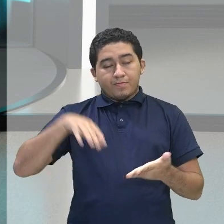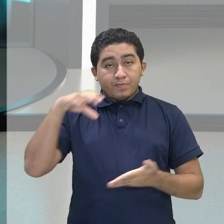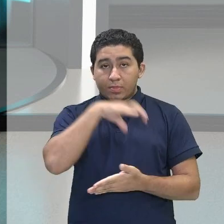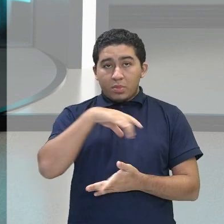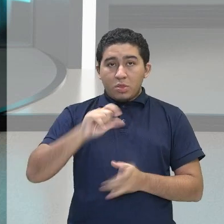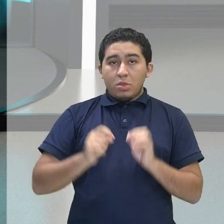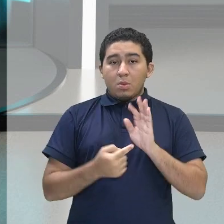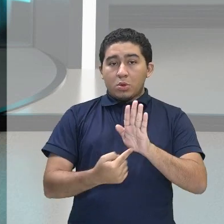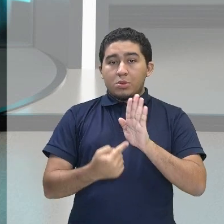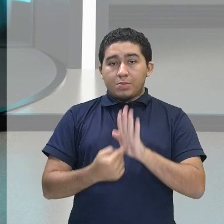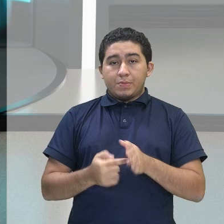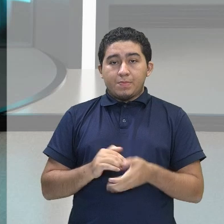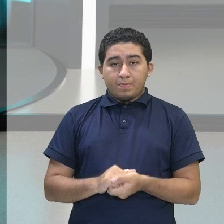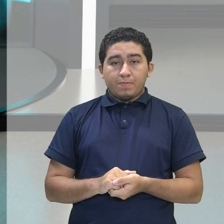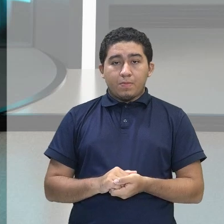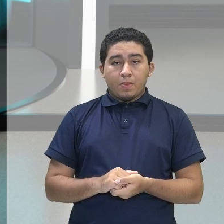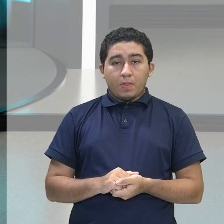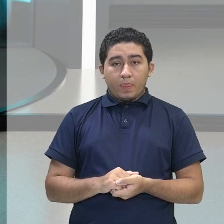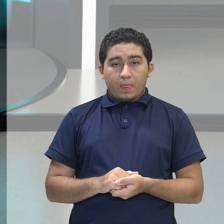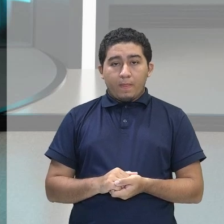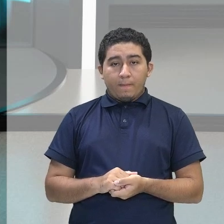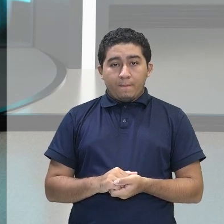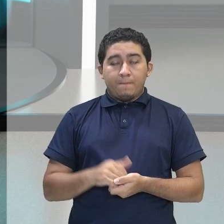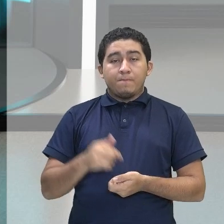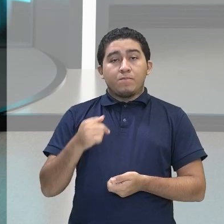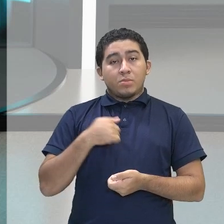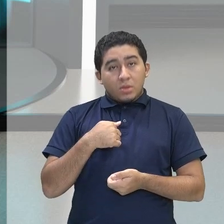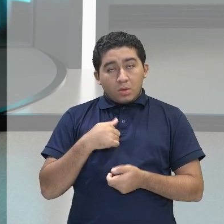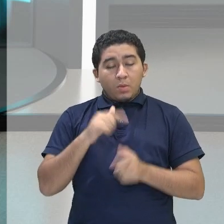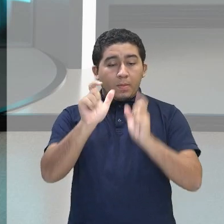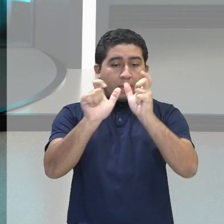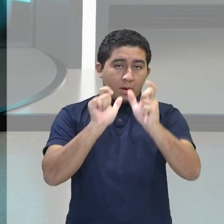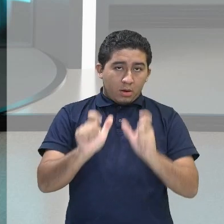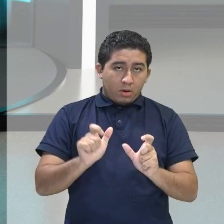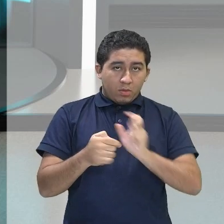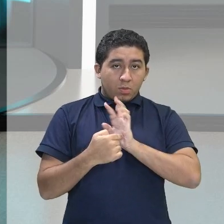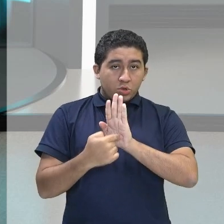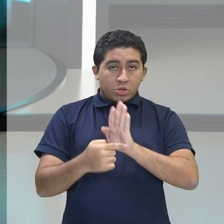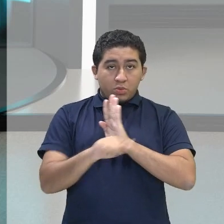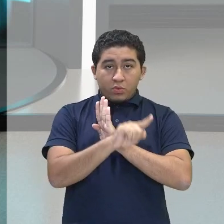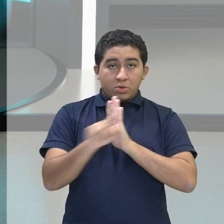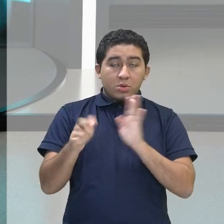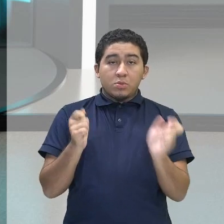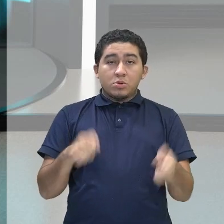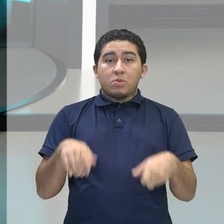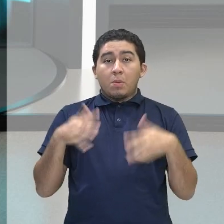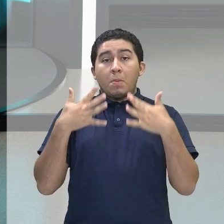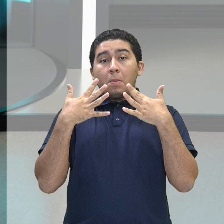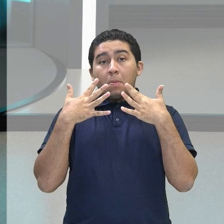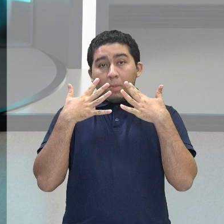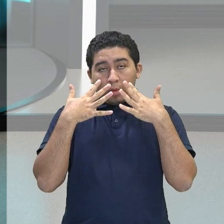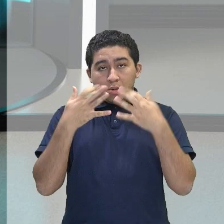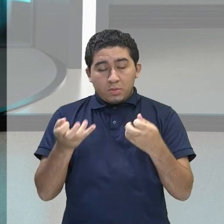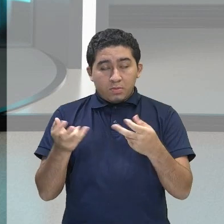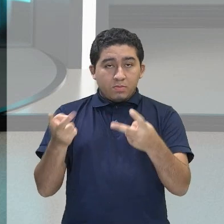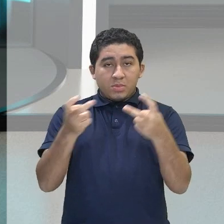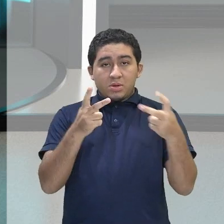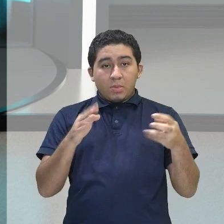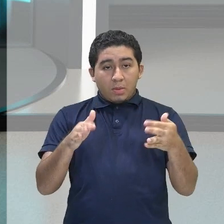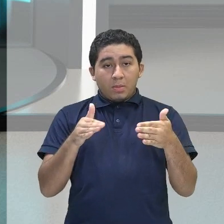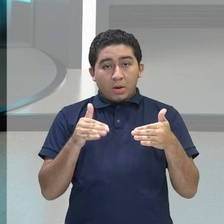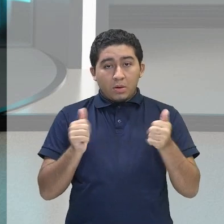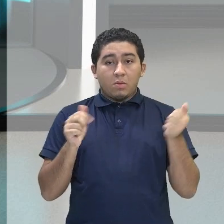você. Eu fiz aqui, né, marcando as palavras, para que você pudesse observar, né, apurar mais o seu